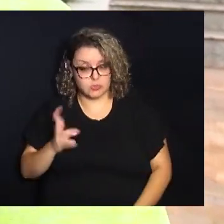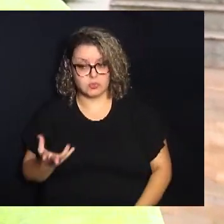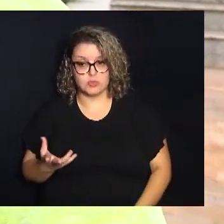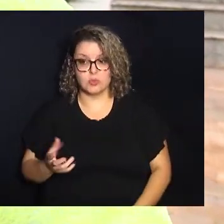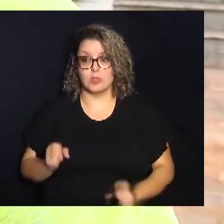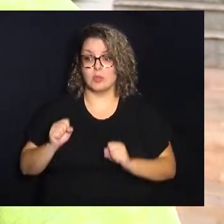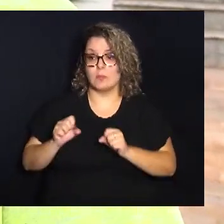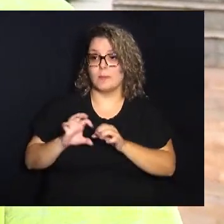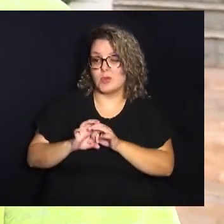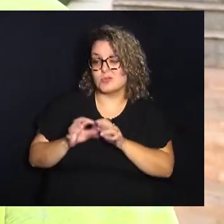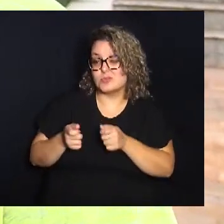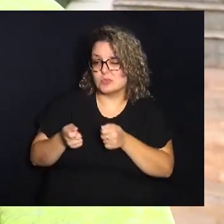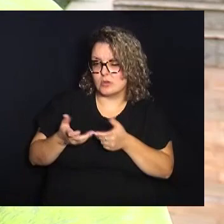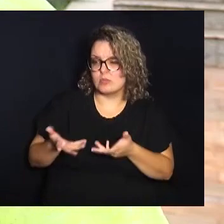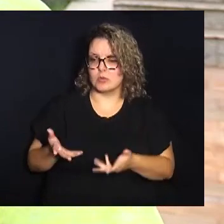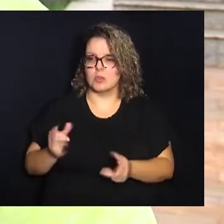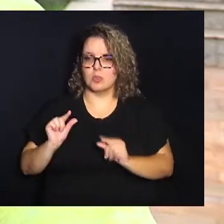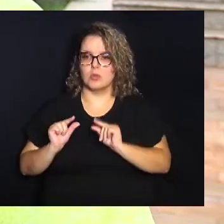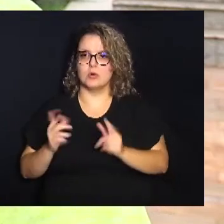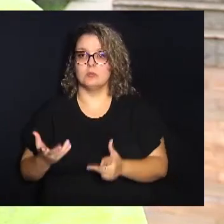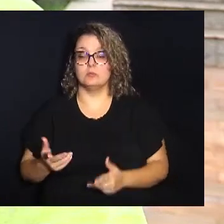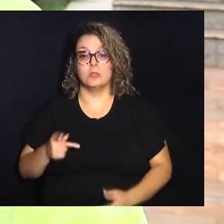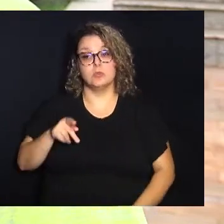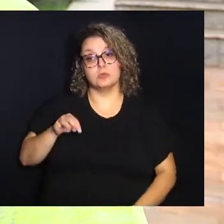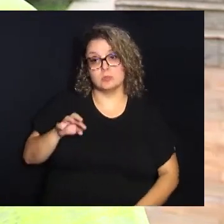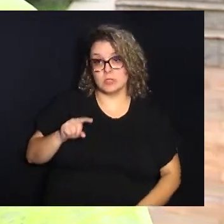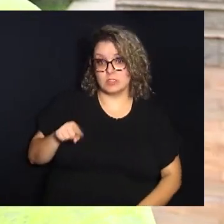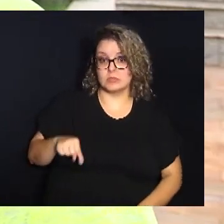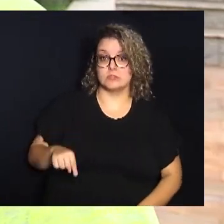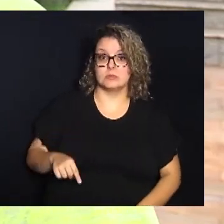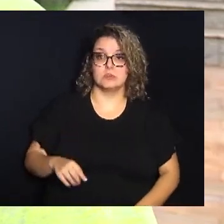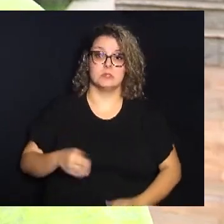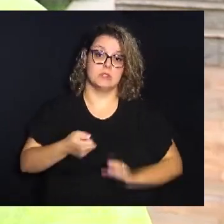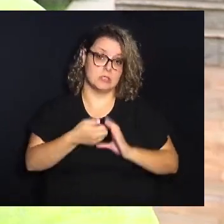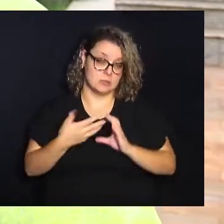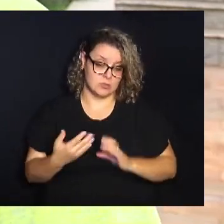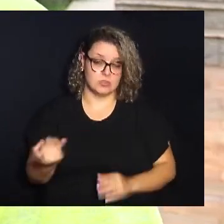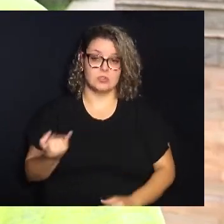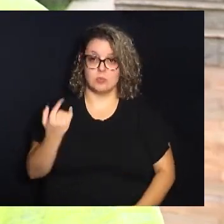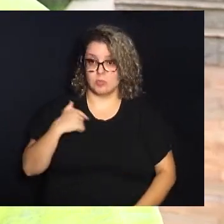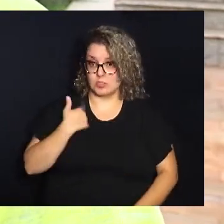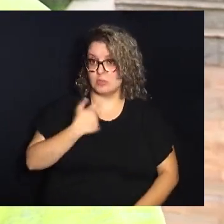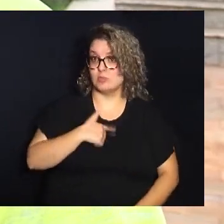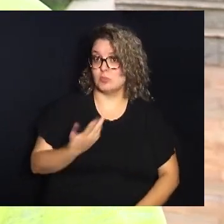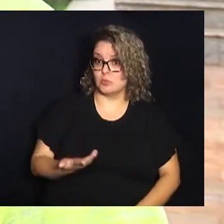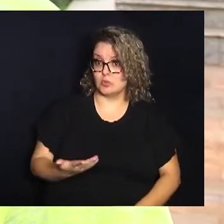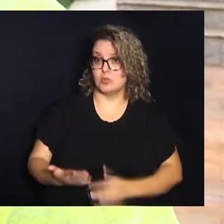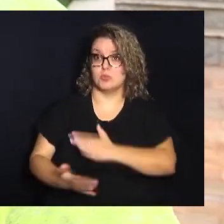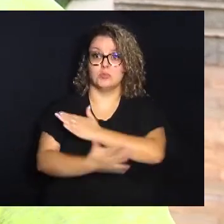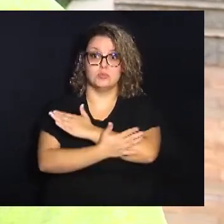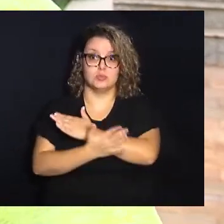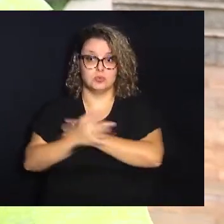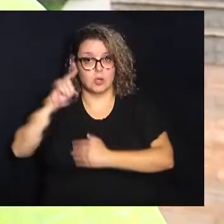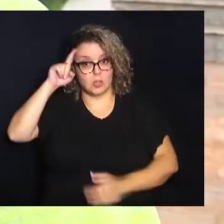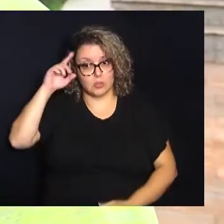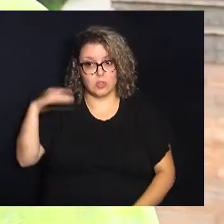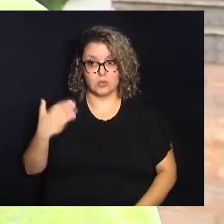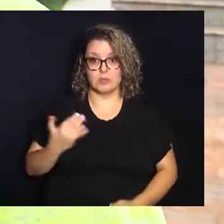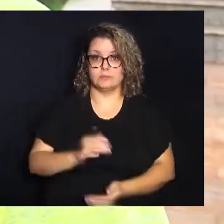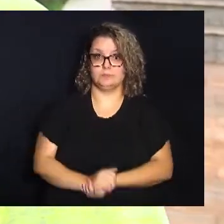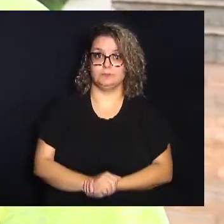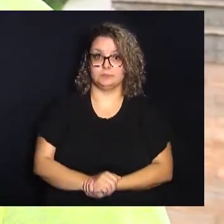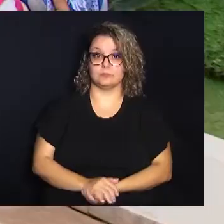a gente pode soltar um pouquinho os pets entraram nessa característica de serem fundamentais pra gente nos ajudam